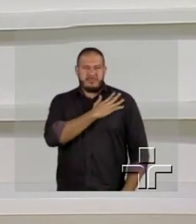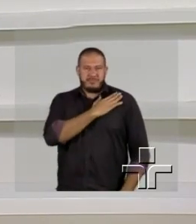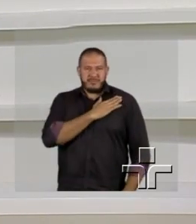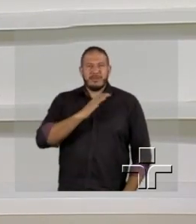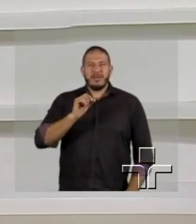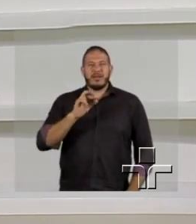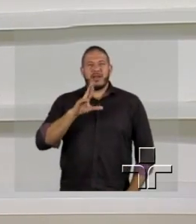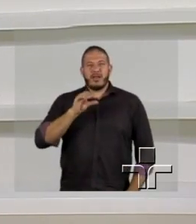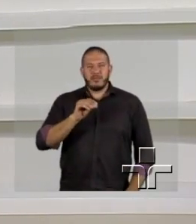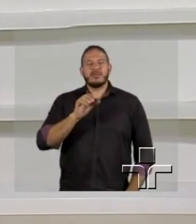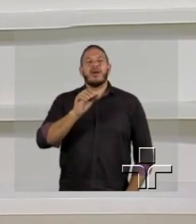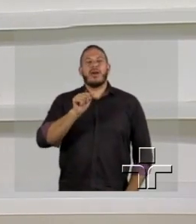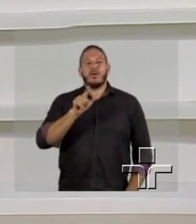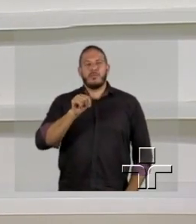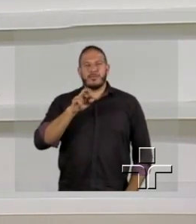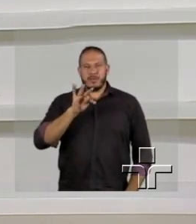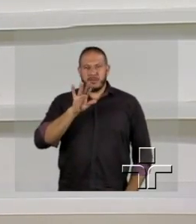milícia, esse